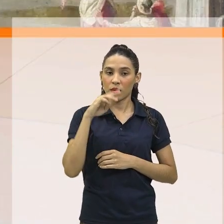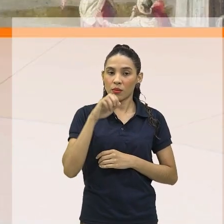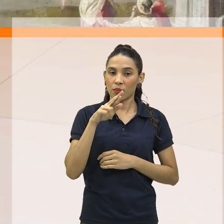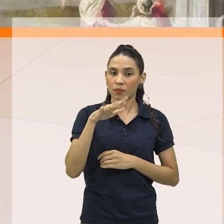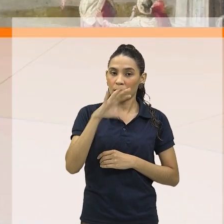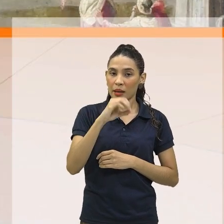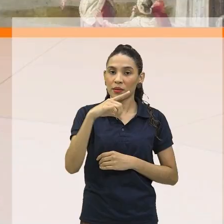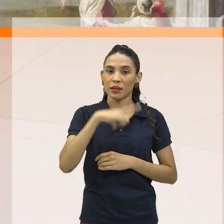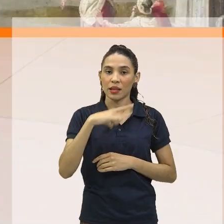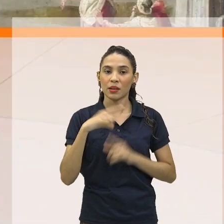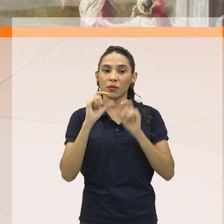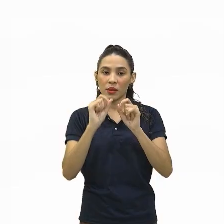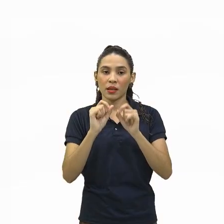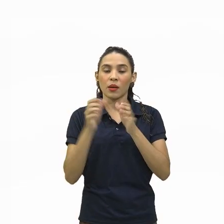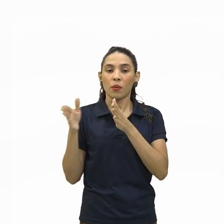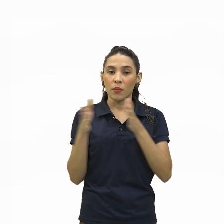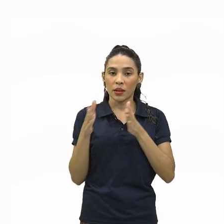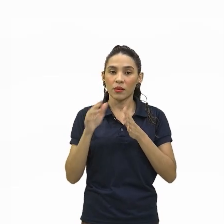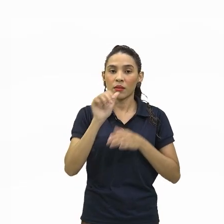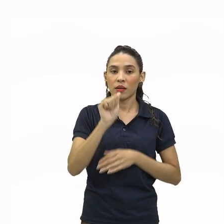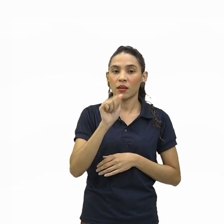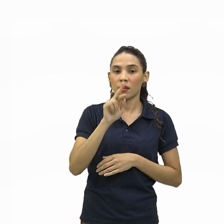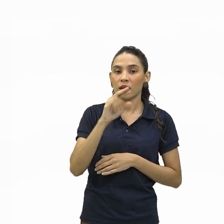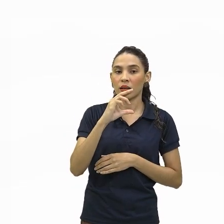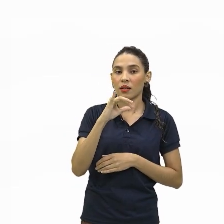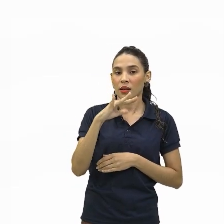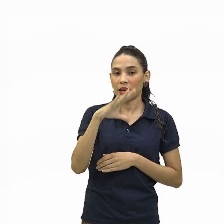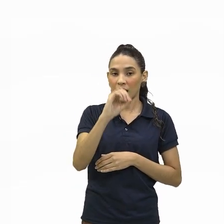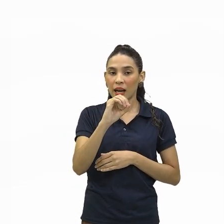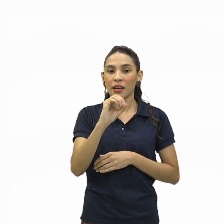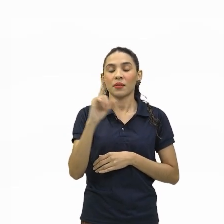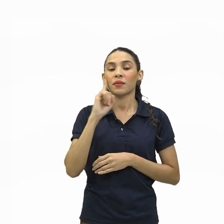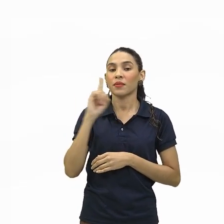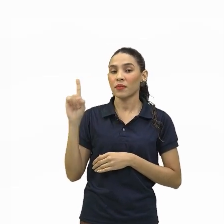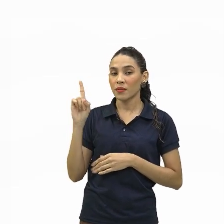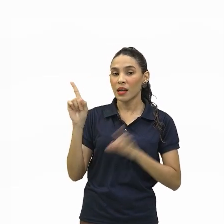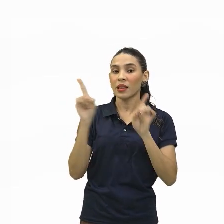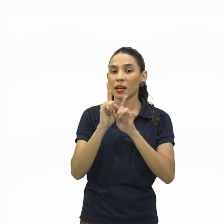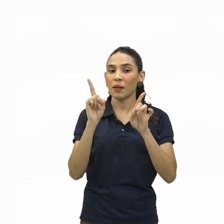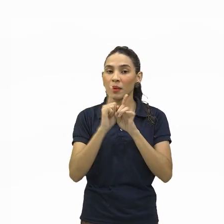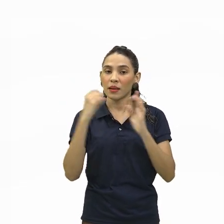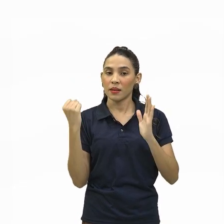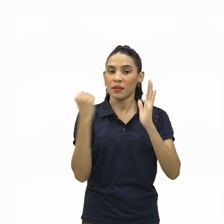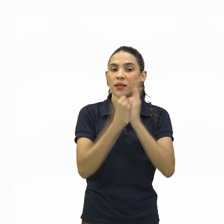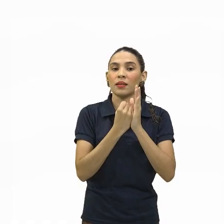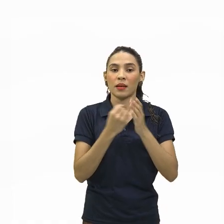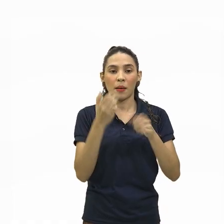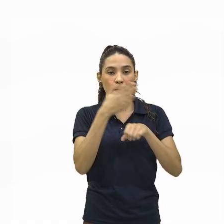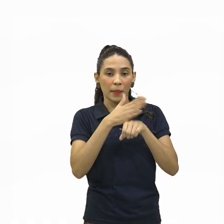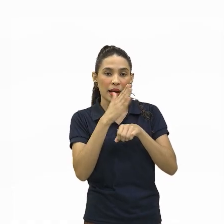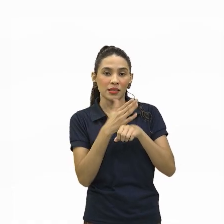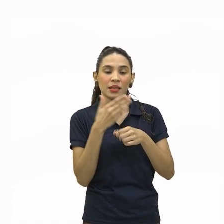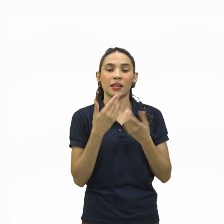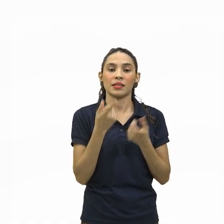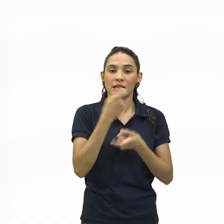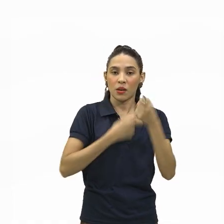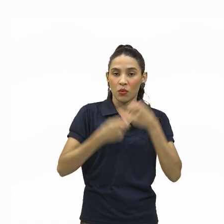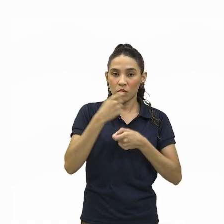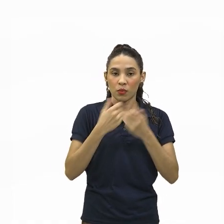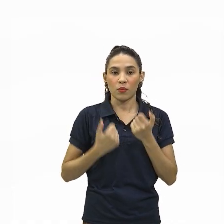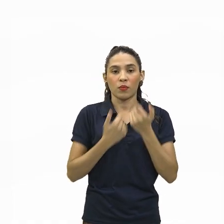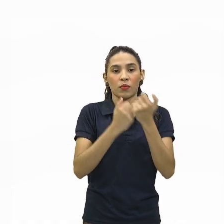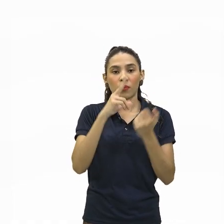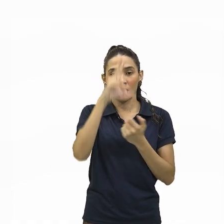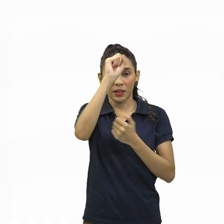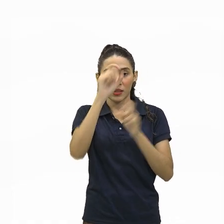o período arcaico. O período arcaico ele é marcado por atividades econômicas, com fortalecimento